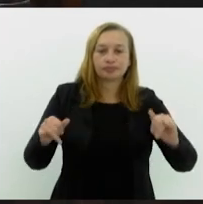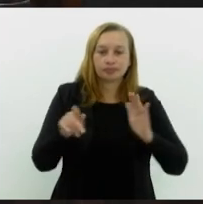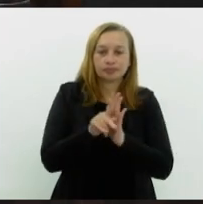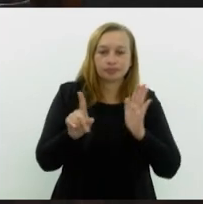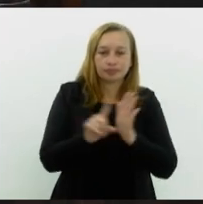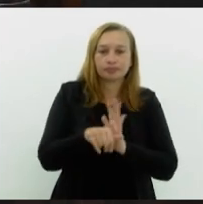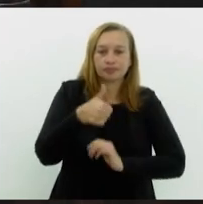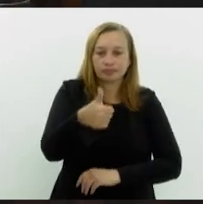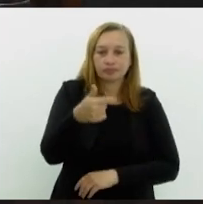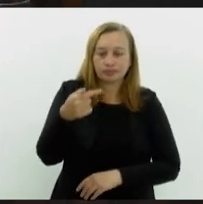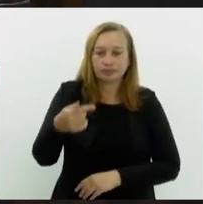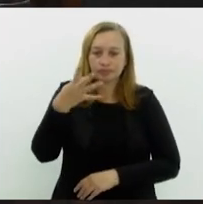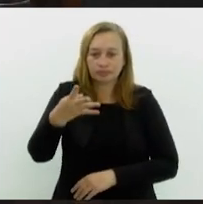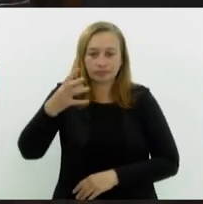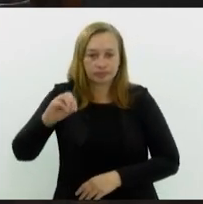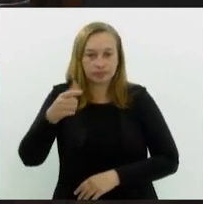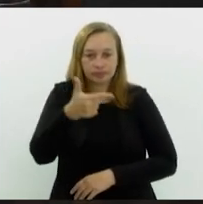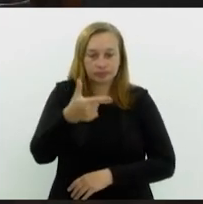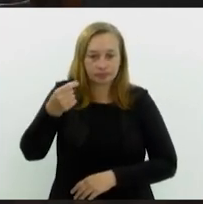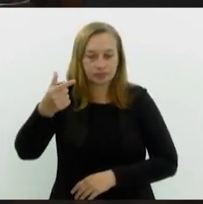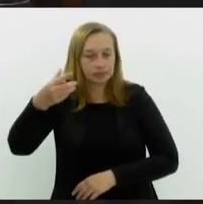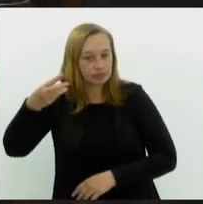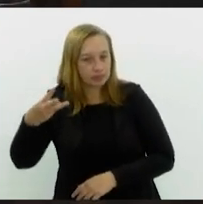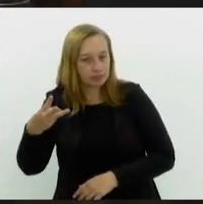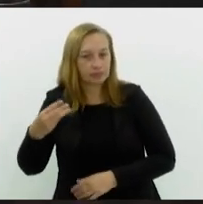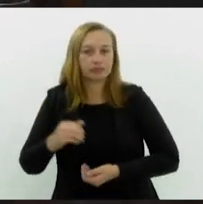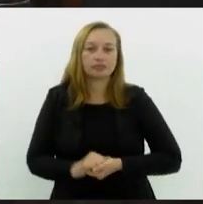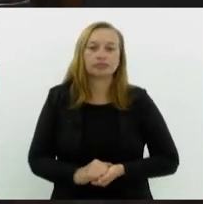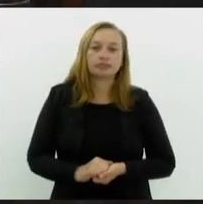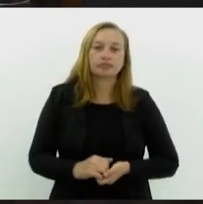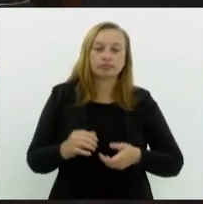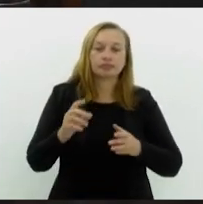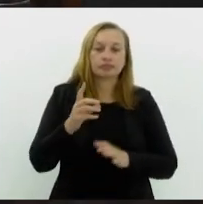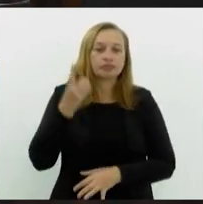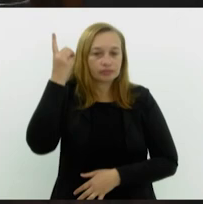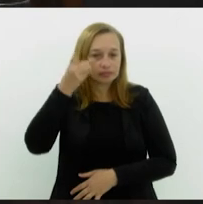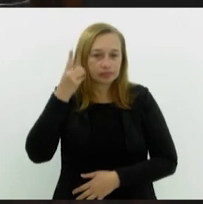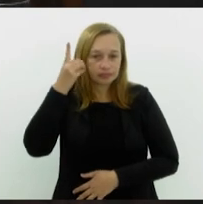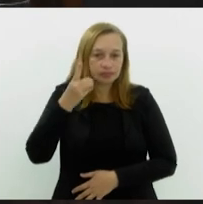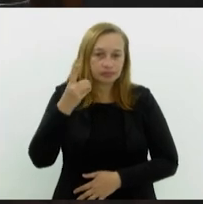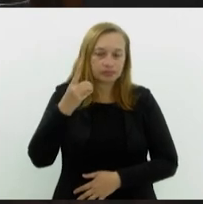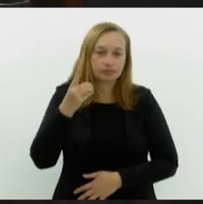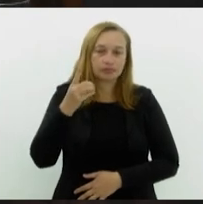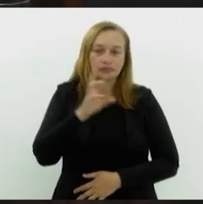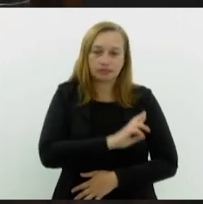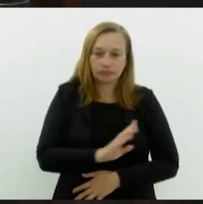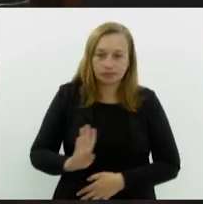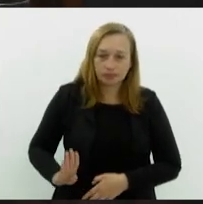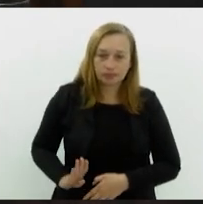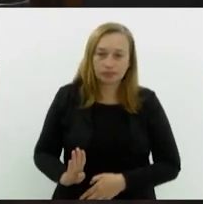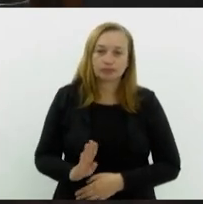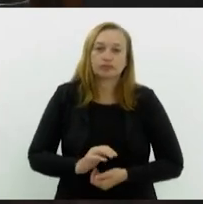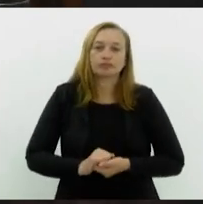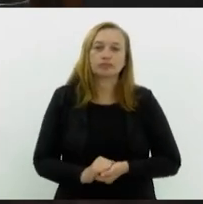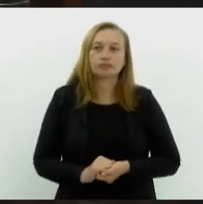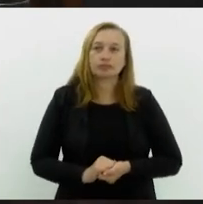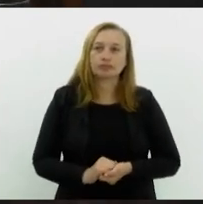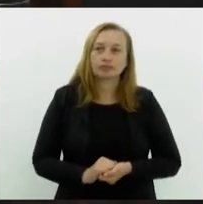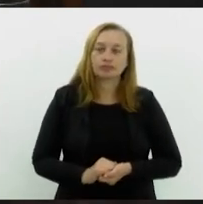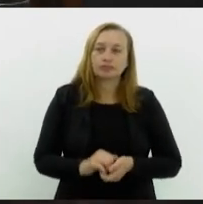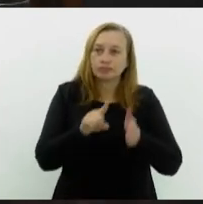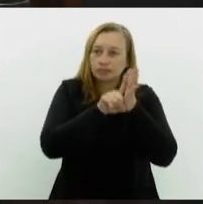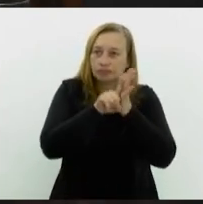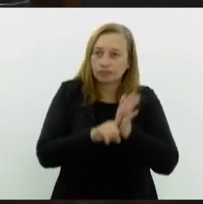projeto de lei número 1740 de 23, de autoria do deputado Rodrigo Bacelar, que dispõe sobre a realização de